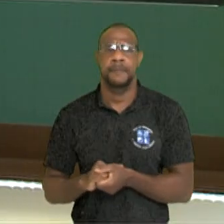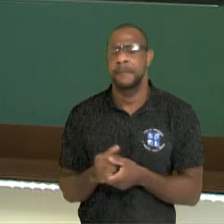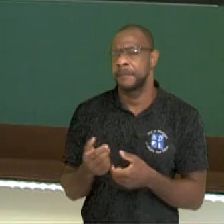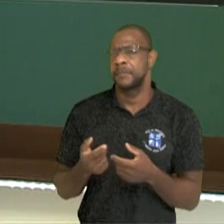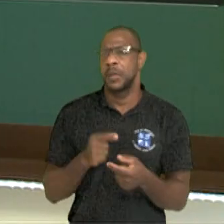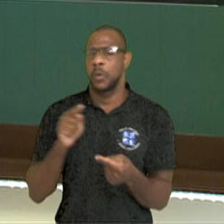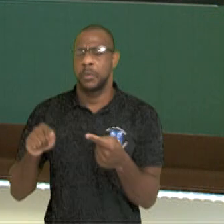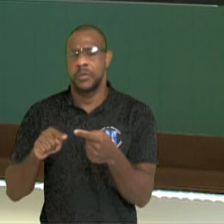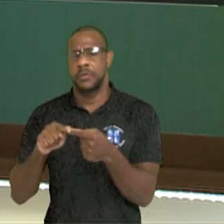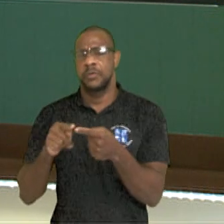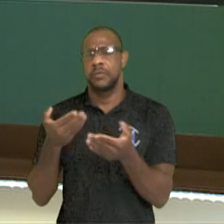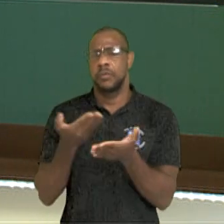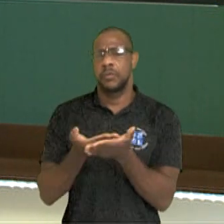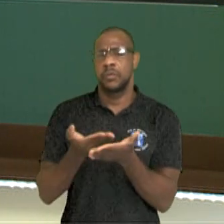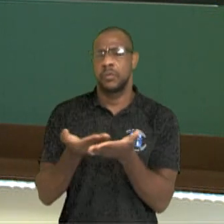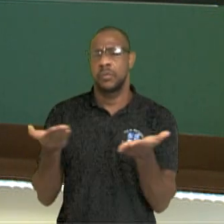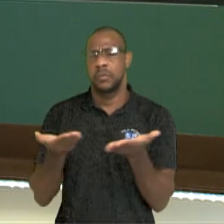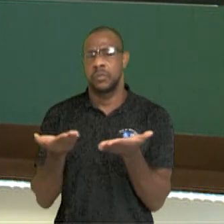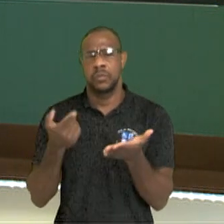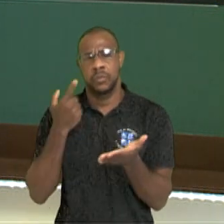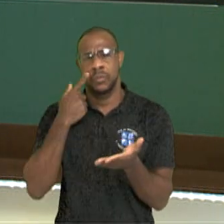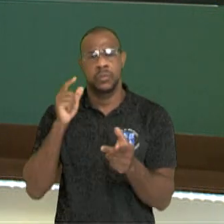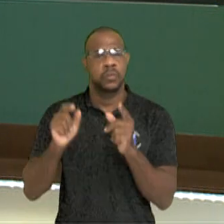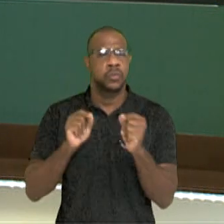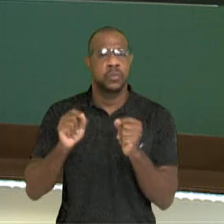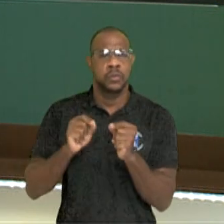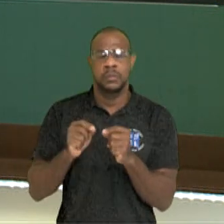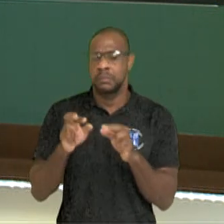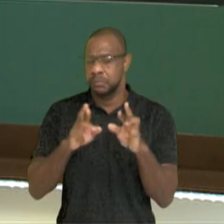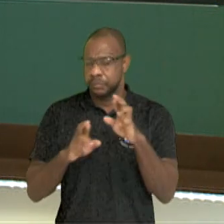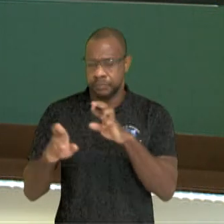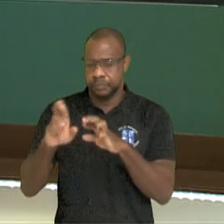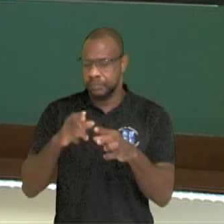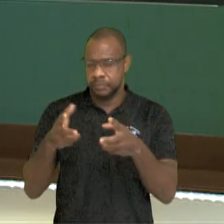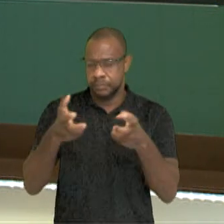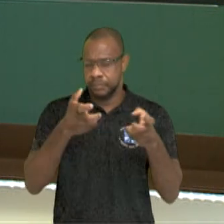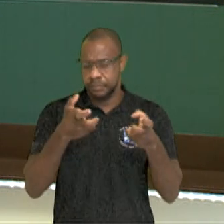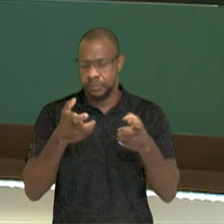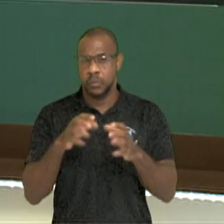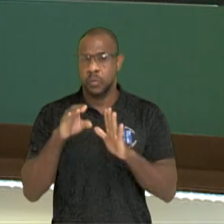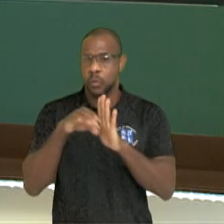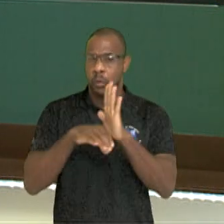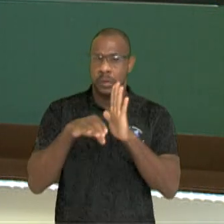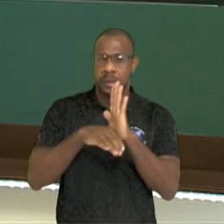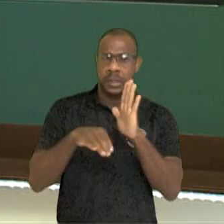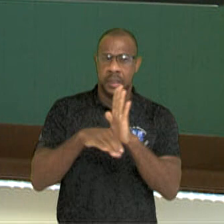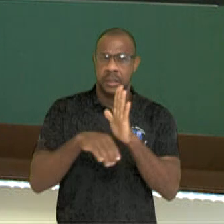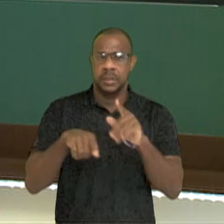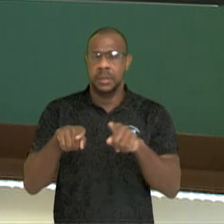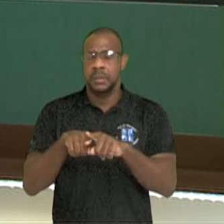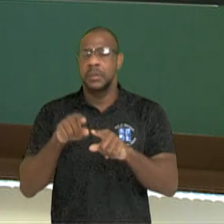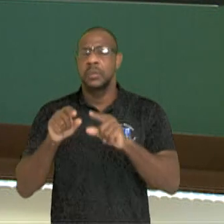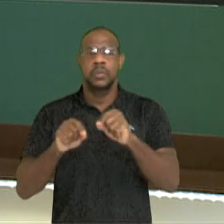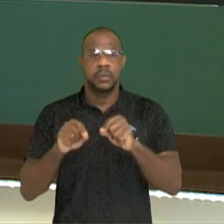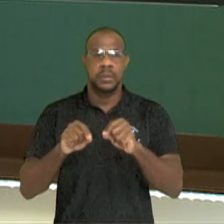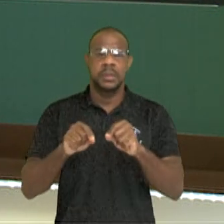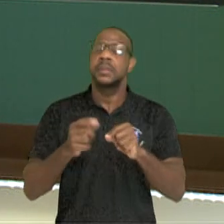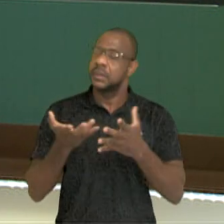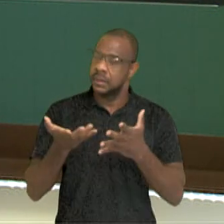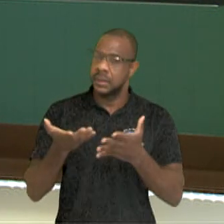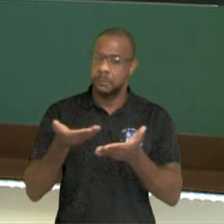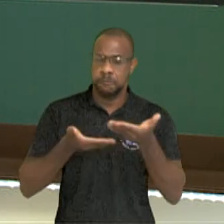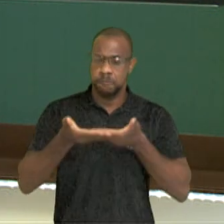então, além de construir esses gráficos, analisar os conceitos que se